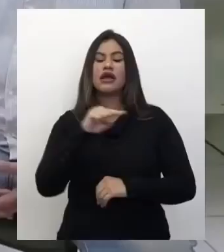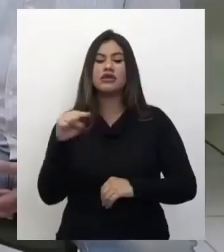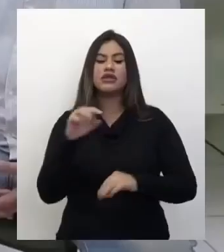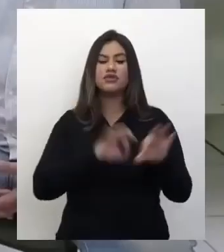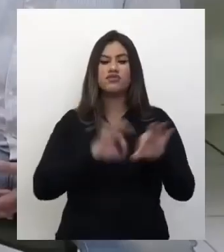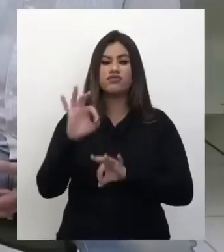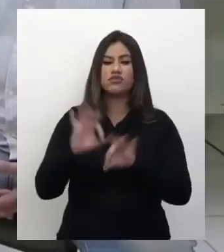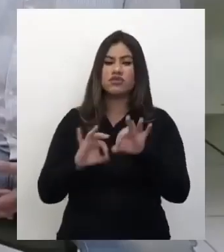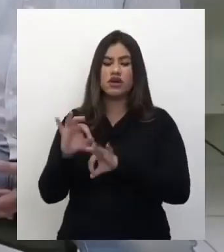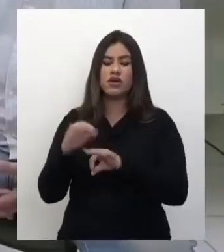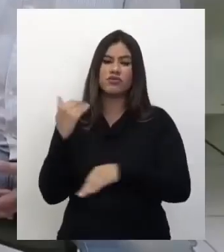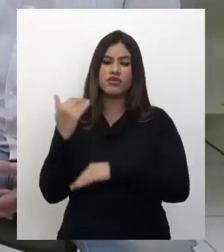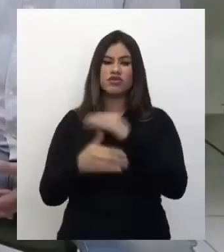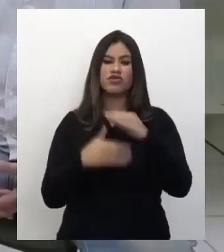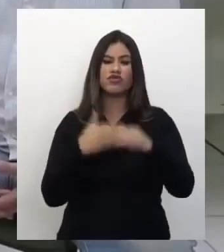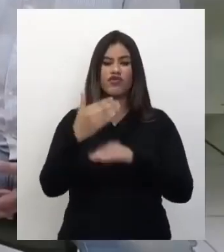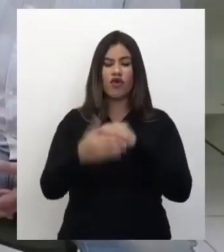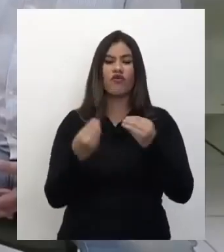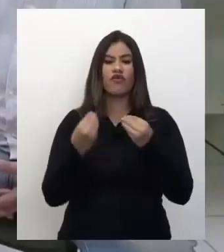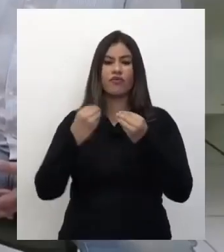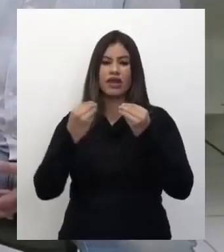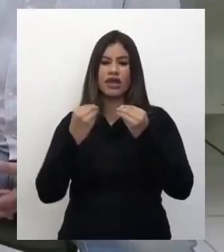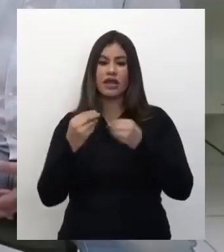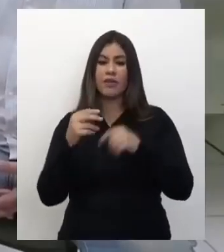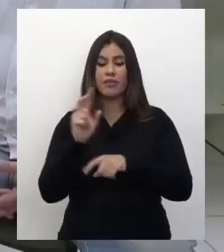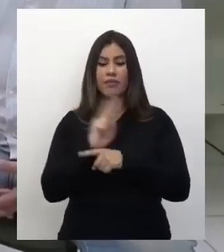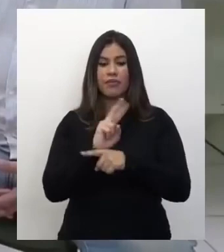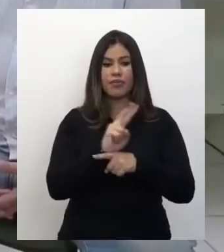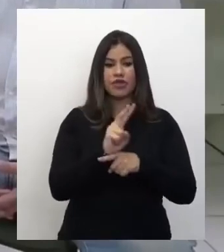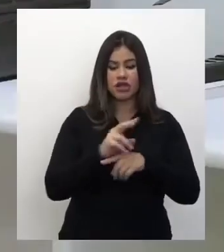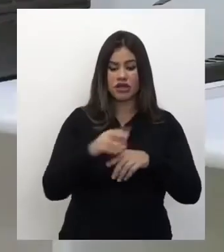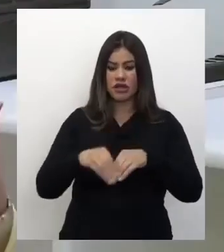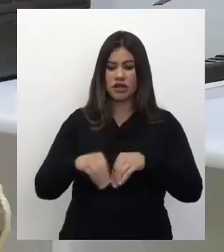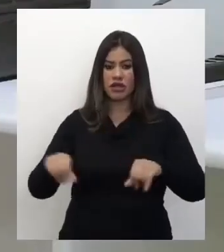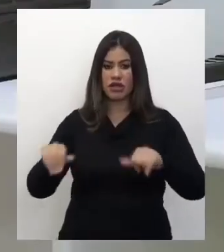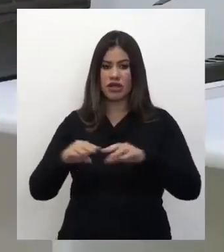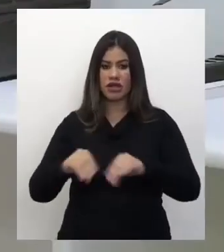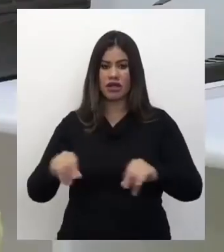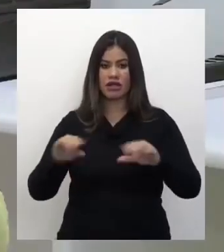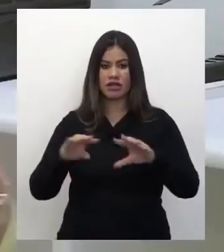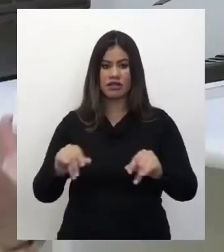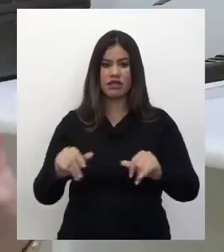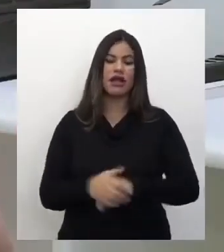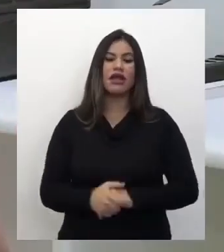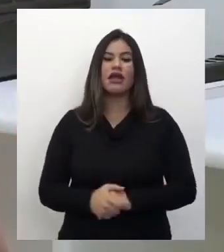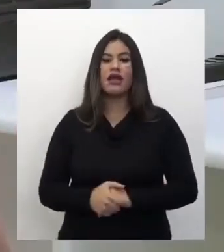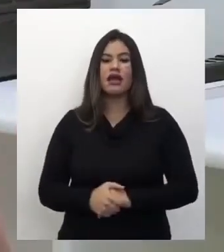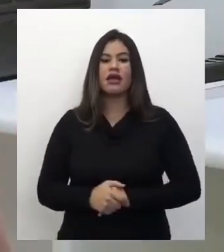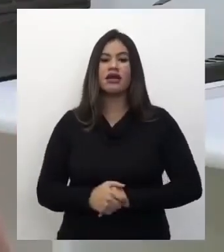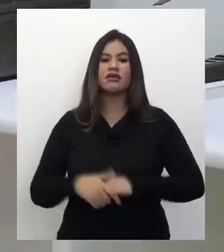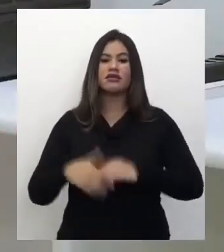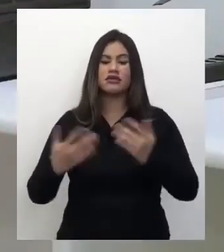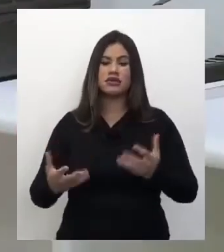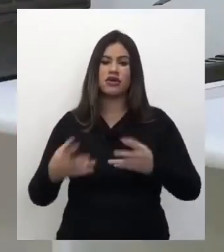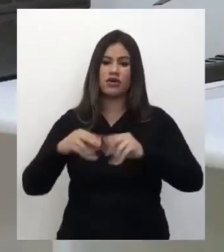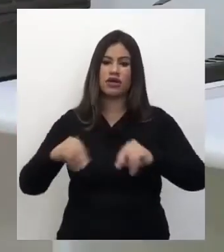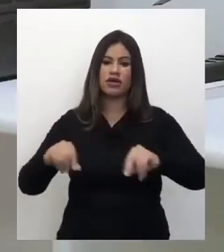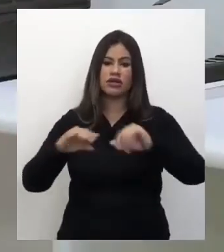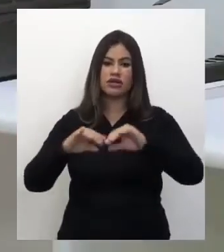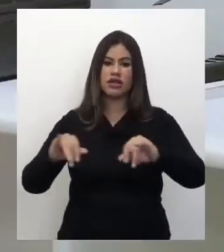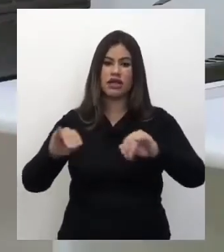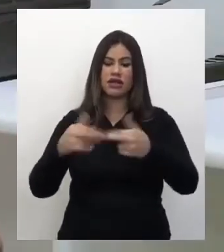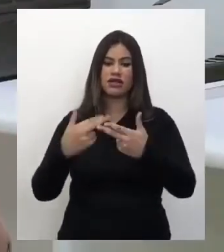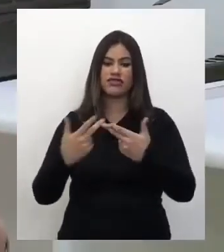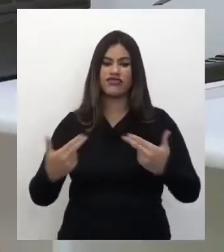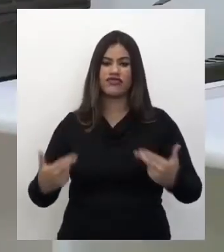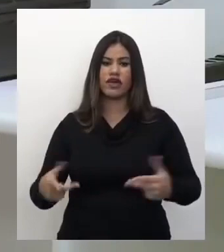desenvolvidos para monitorar a superfície terrestre. Então, o monitoramento, os recursos naturais da superfície terrestre. Então,